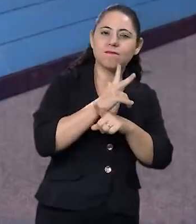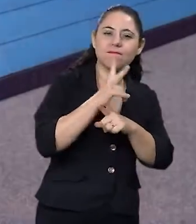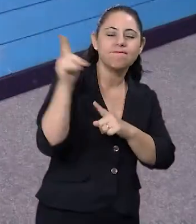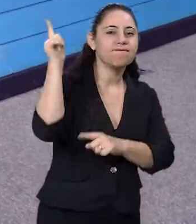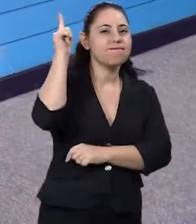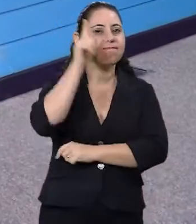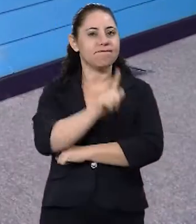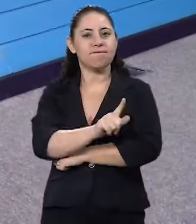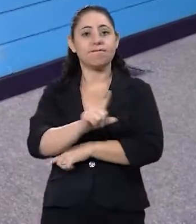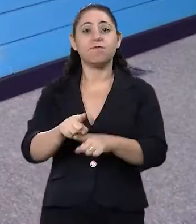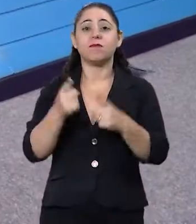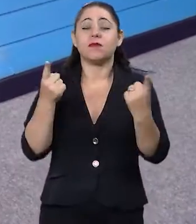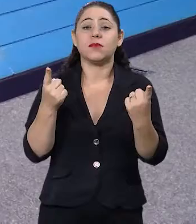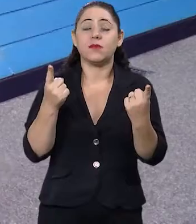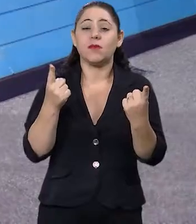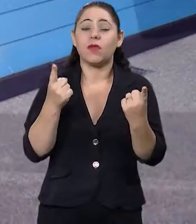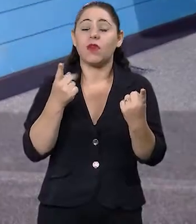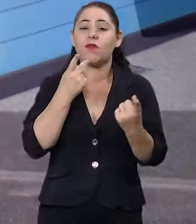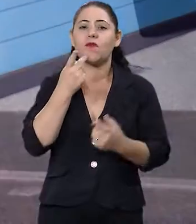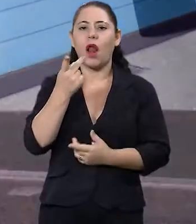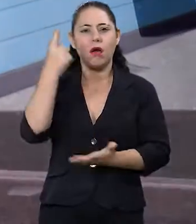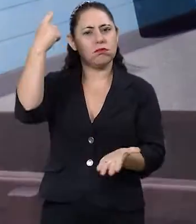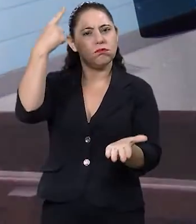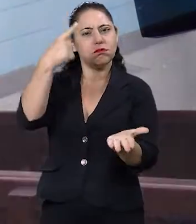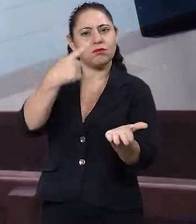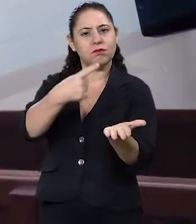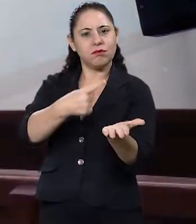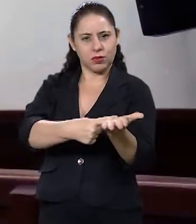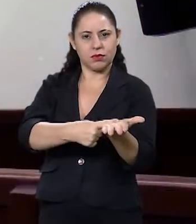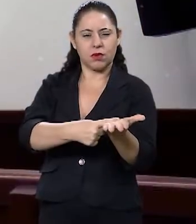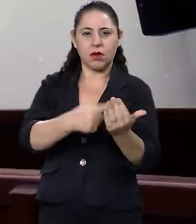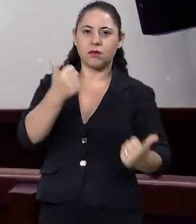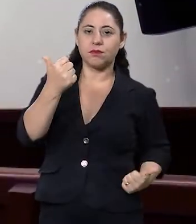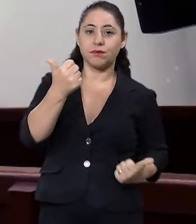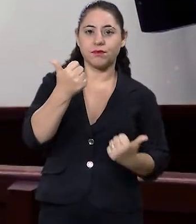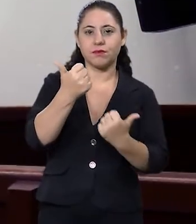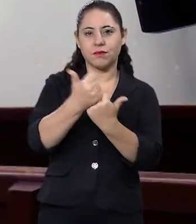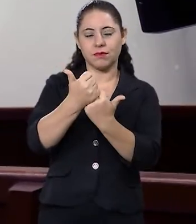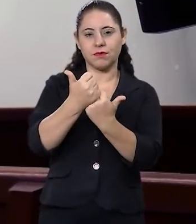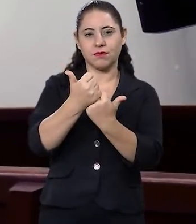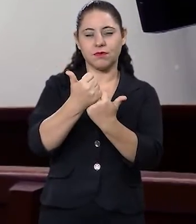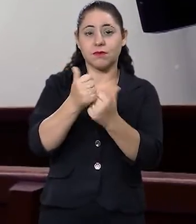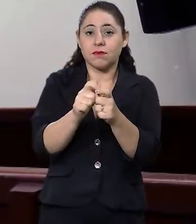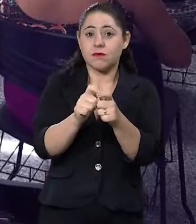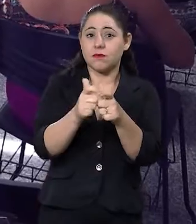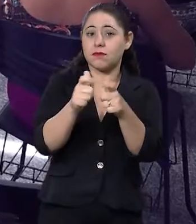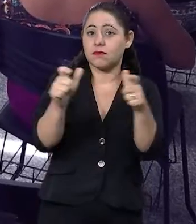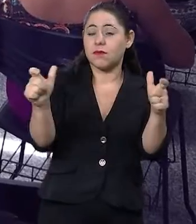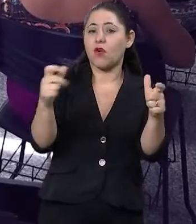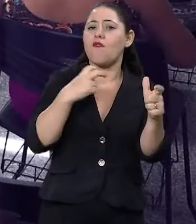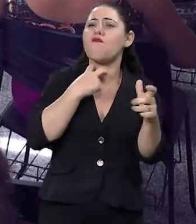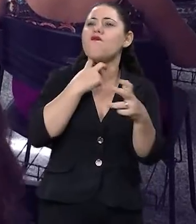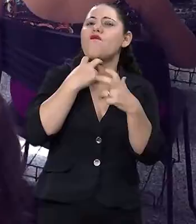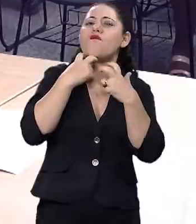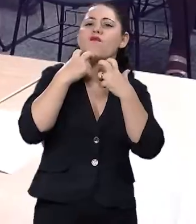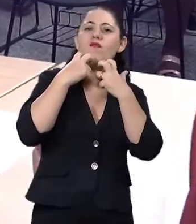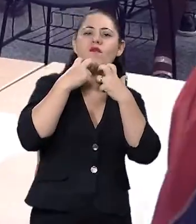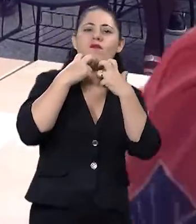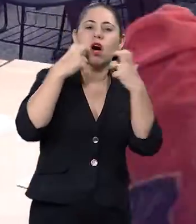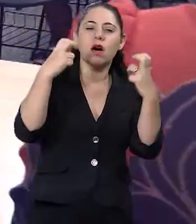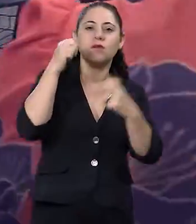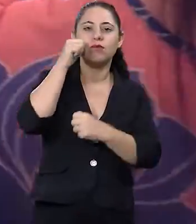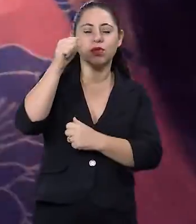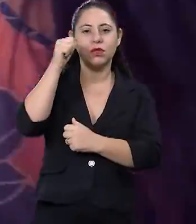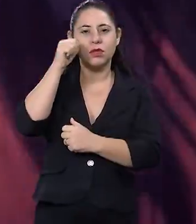as conquistas, mas também reafirmamos nosso compromisso em apoiar e amplificar as vozes